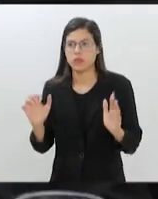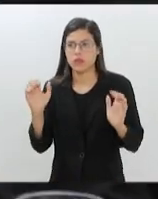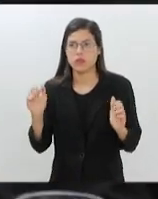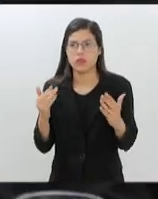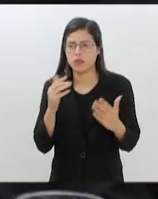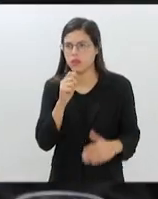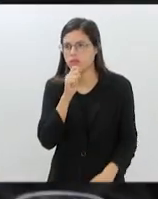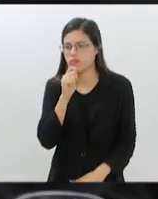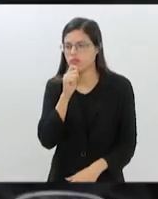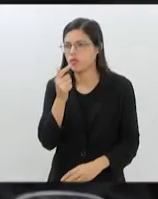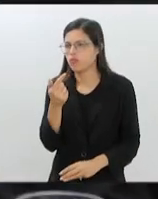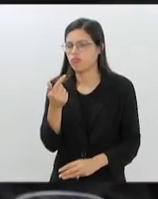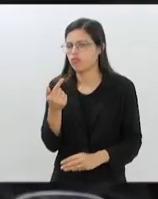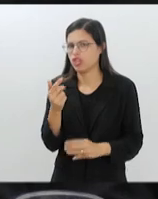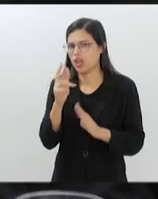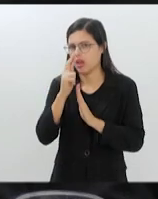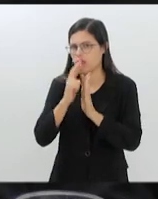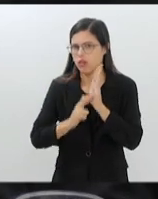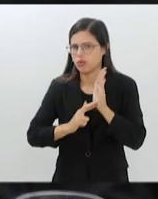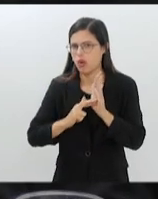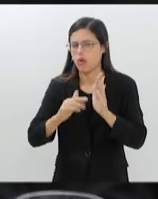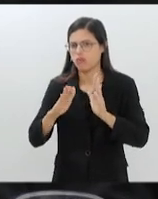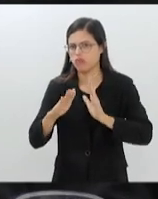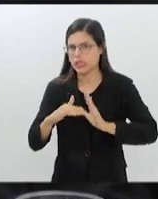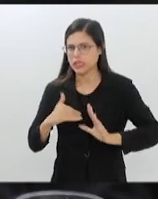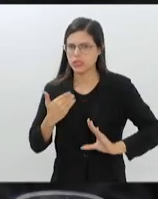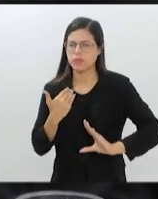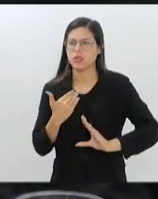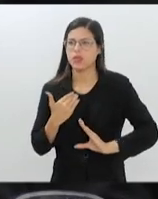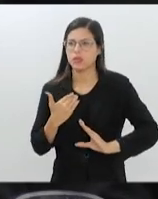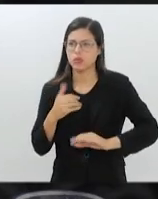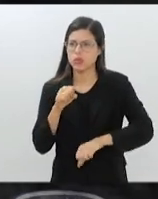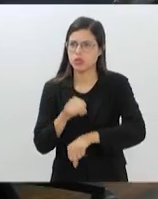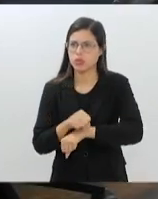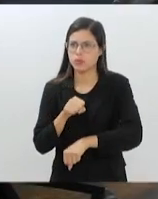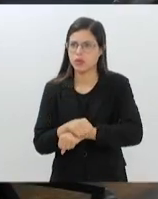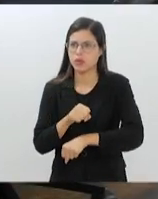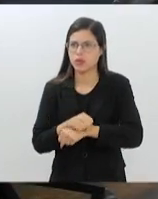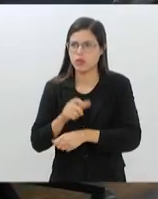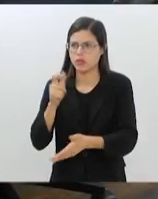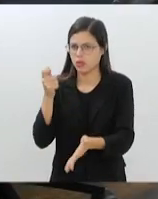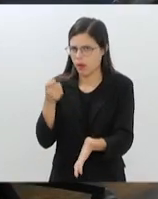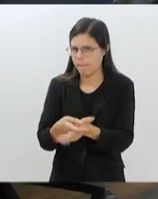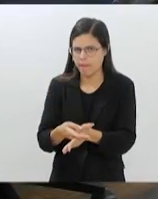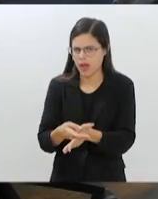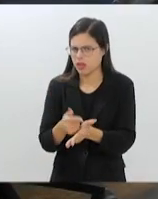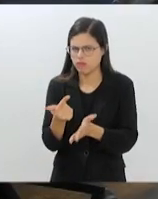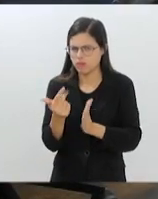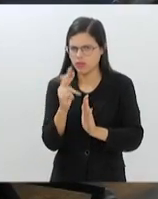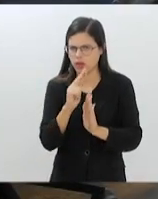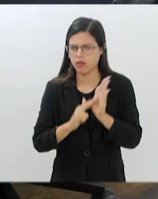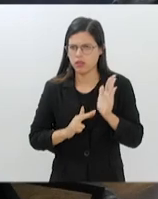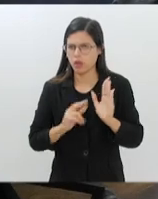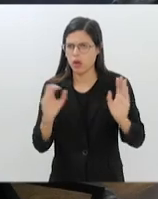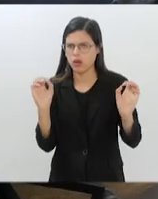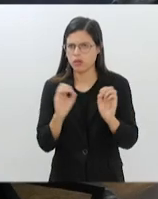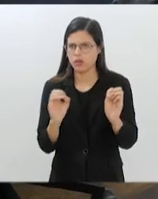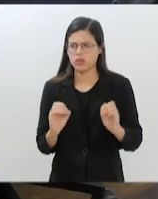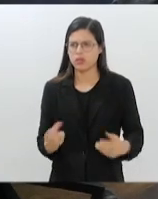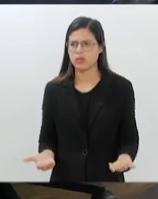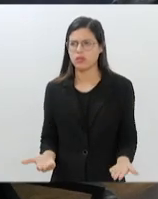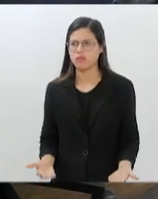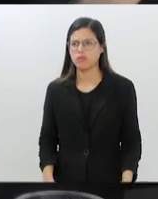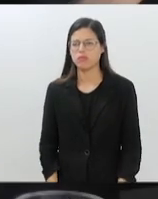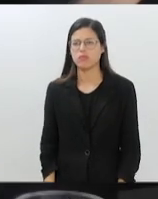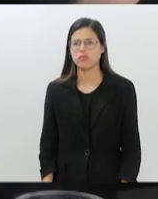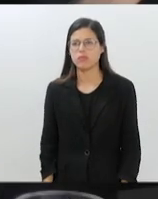recebido relatório de impacto então eu tô aguardando a senhora paga não recebe relatório de nada f não a gente